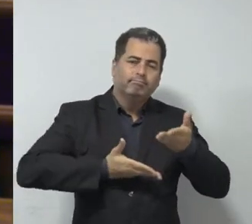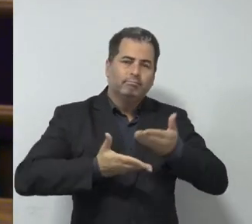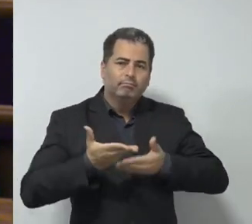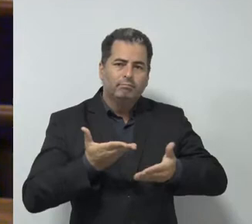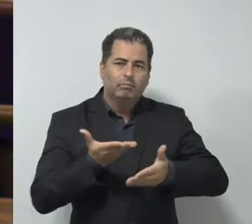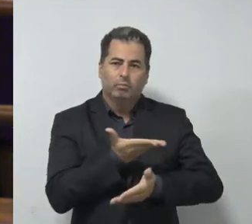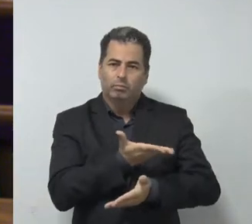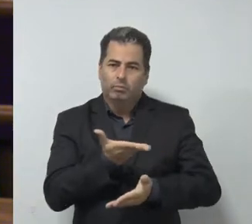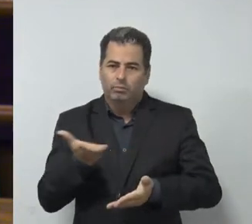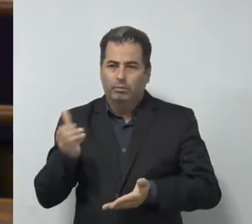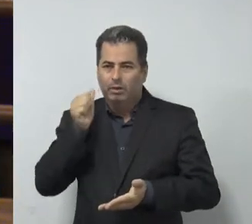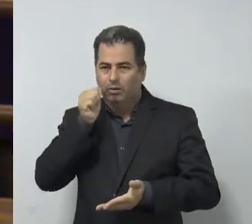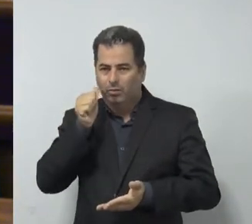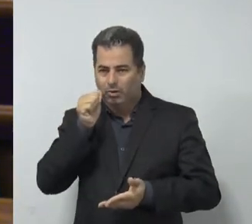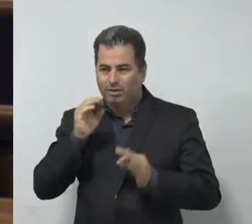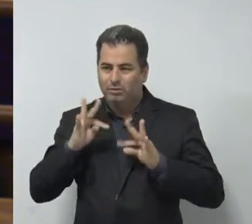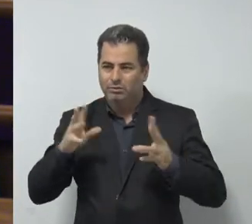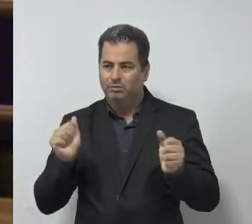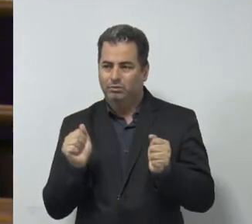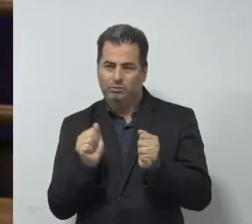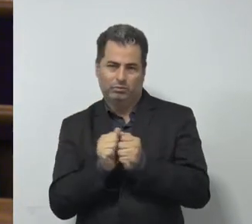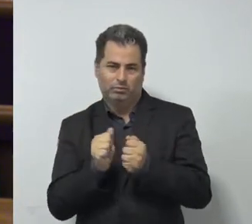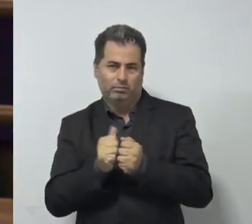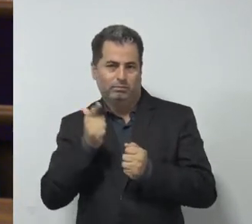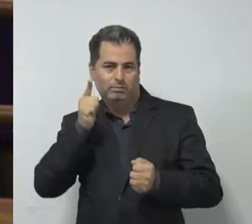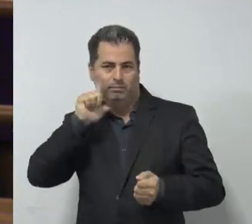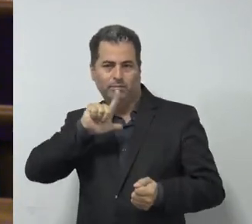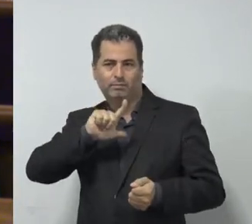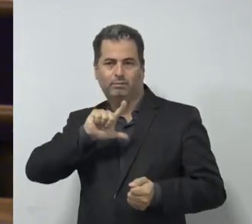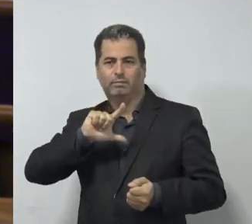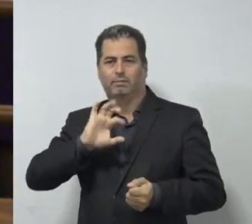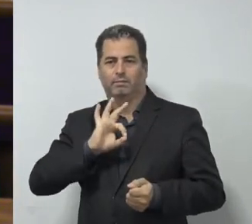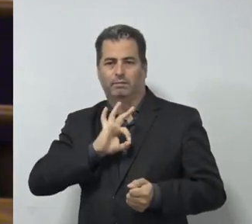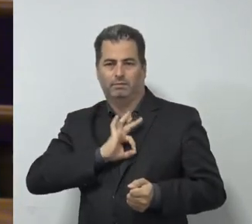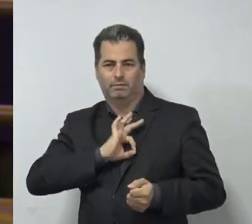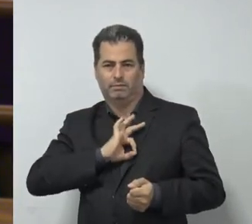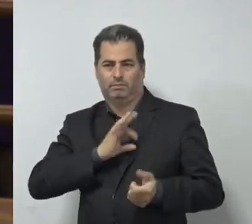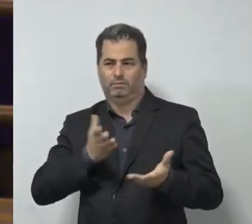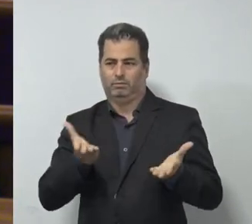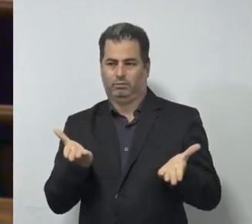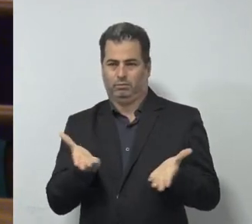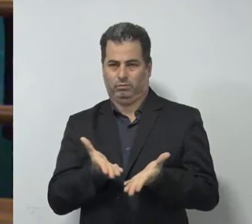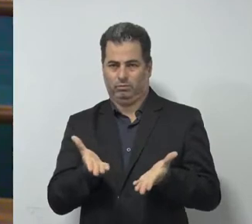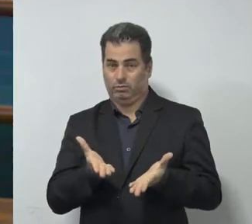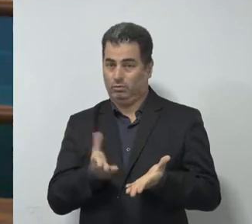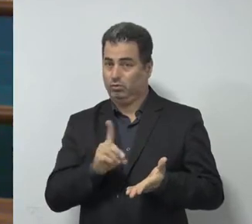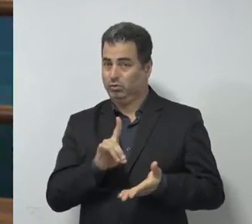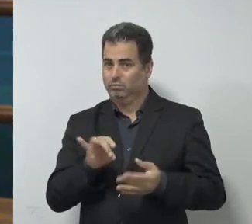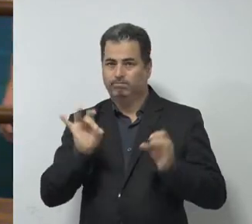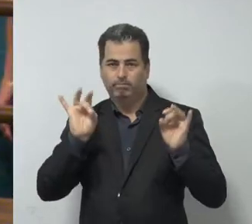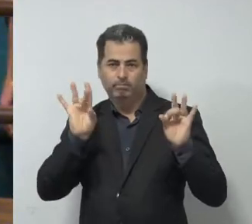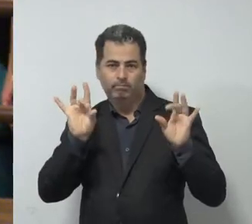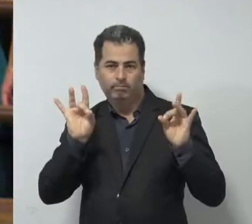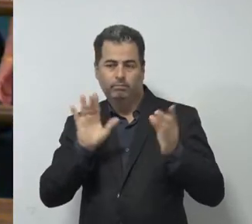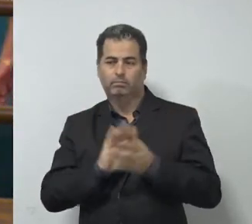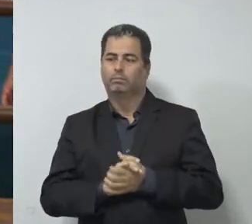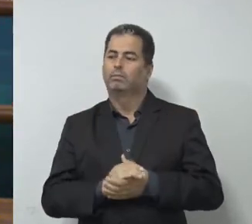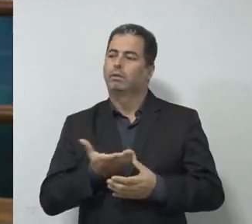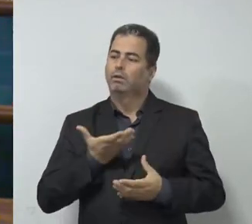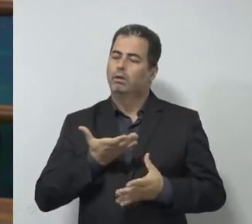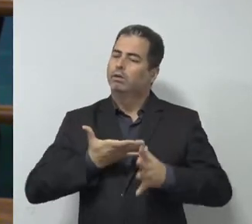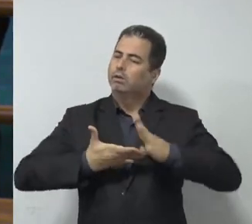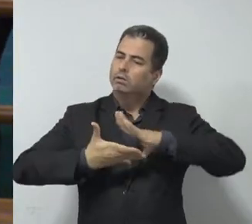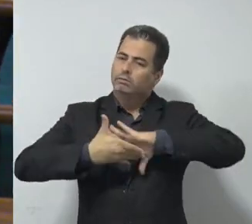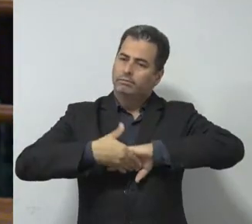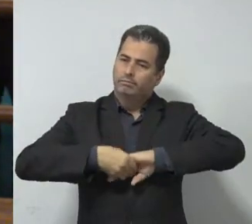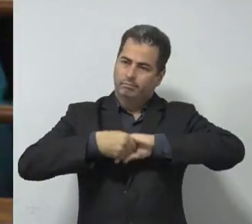com as minhas amigas que receberam a medalha nessa data toda especial. Eu quero cumprimentar a